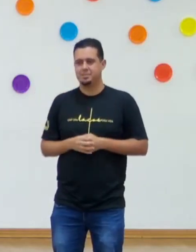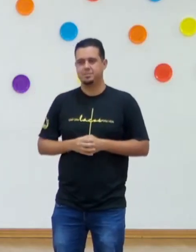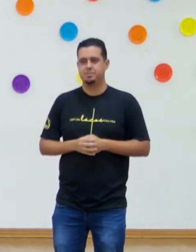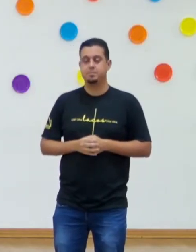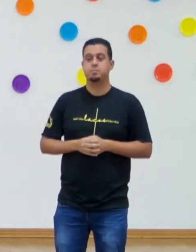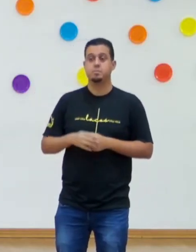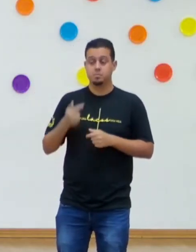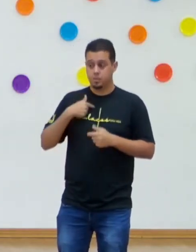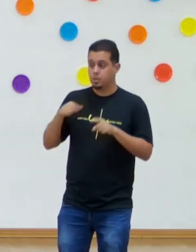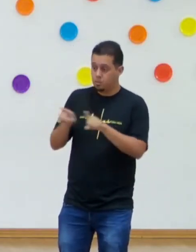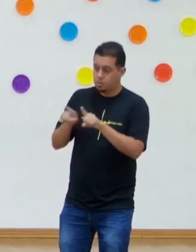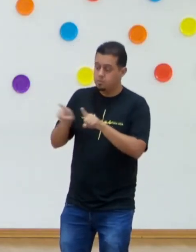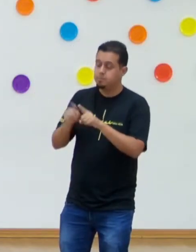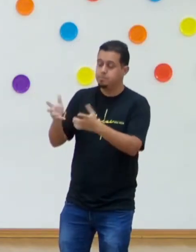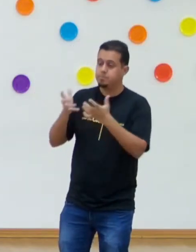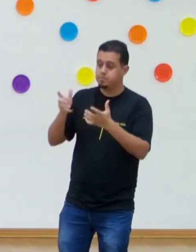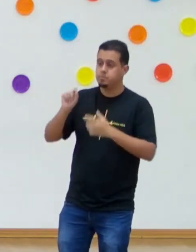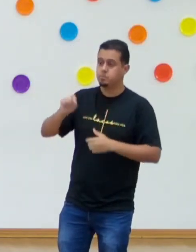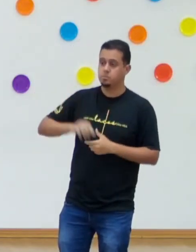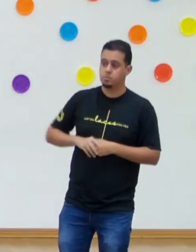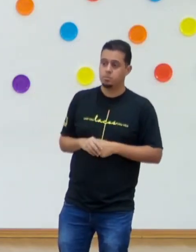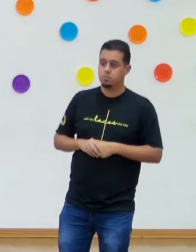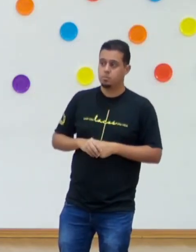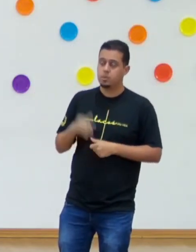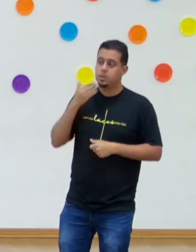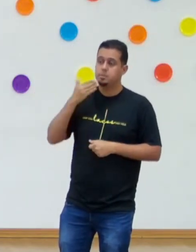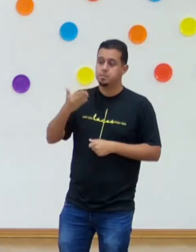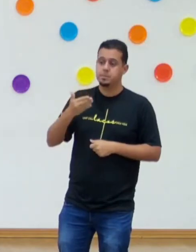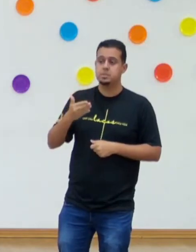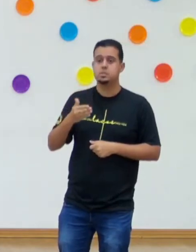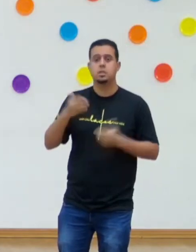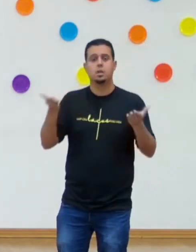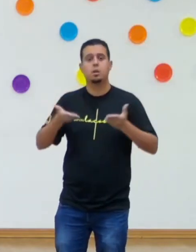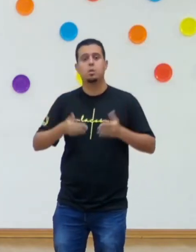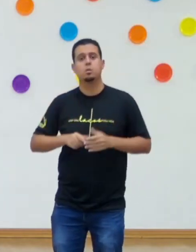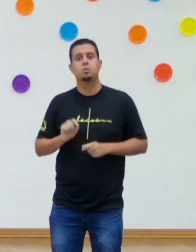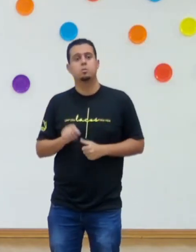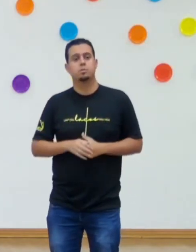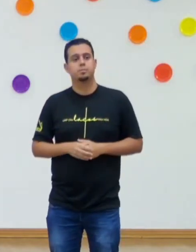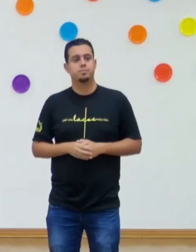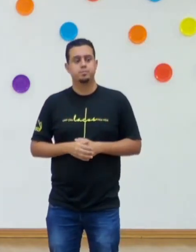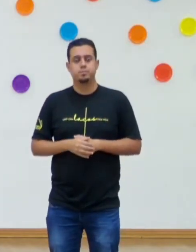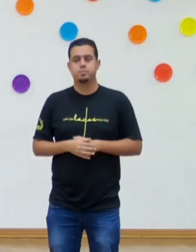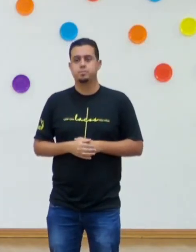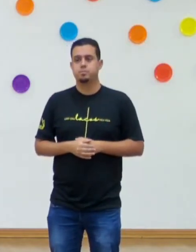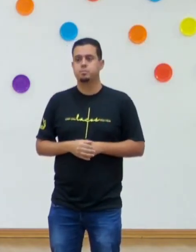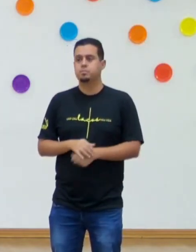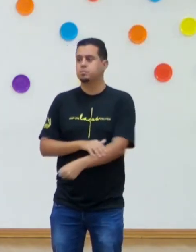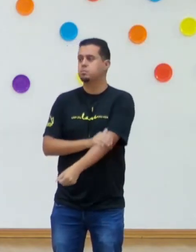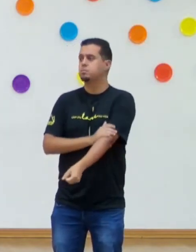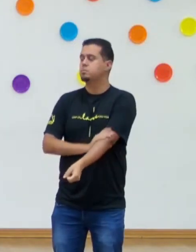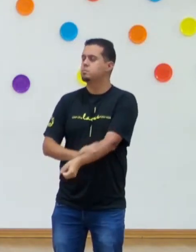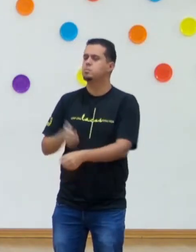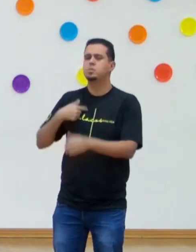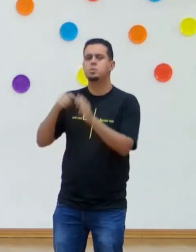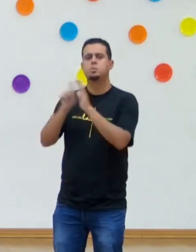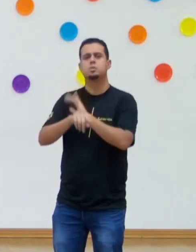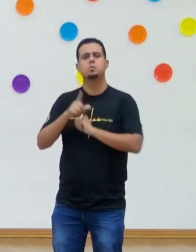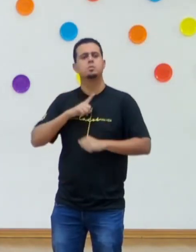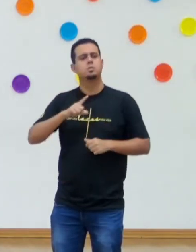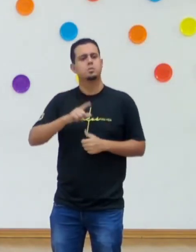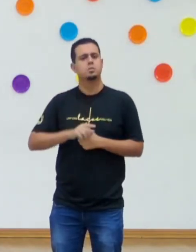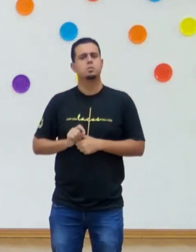eu gostaria de pedir nesse momento, eu ia perguntar, tem